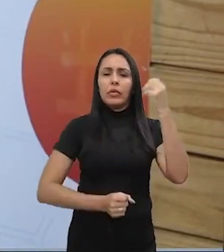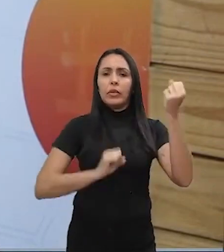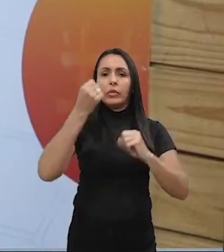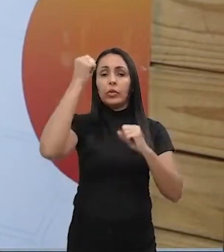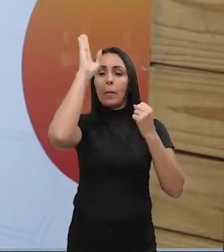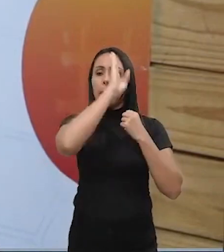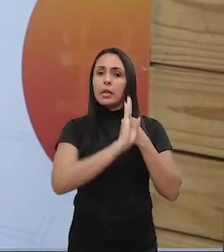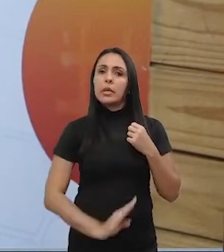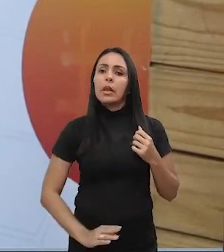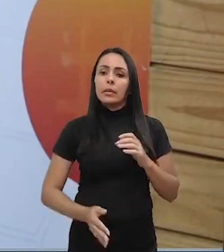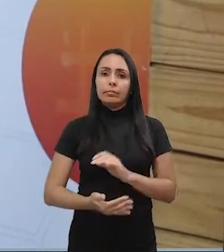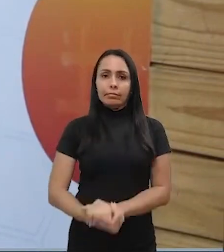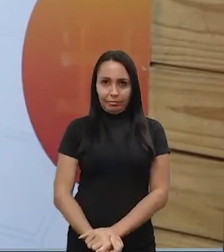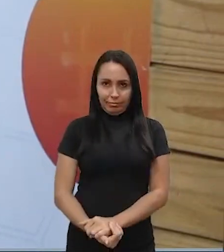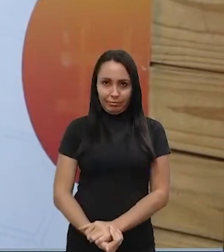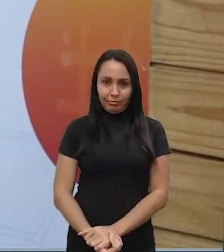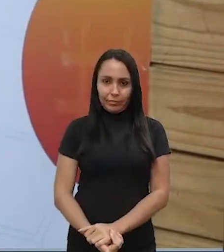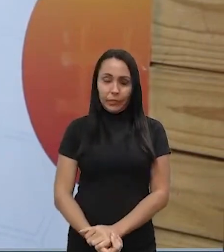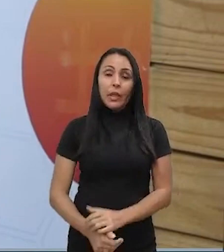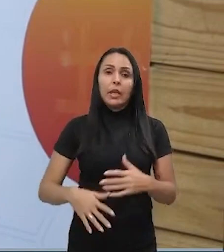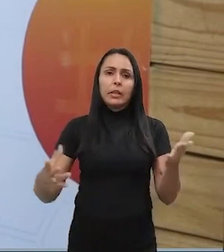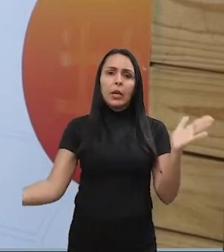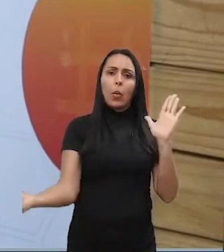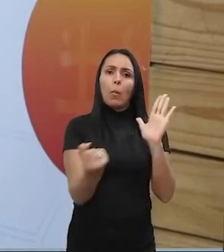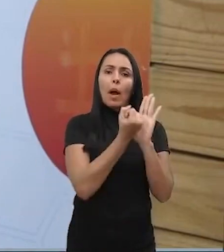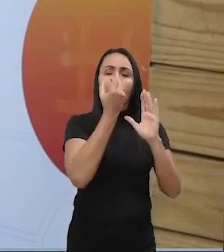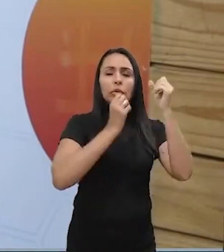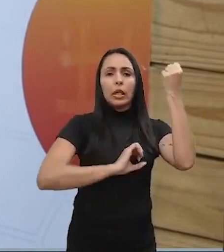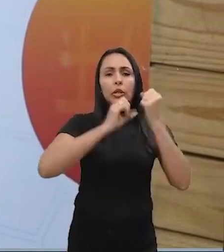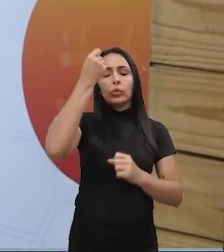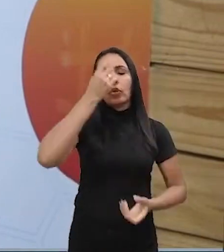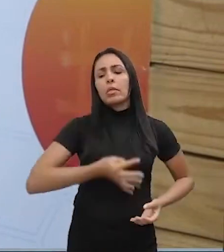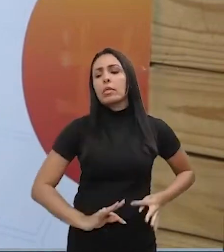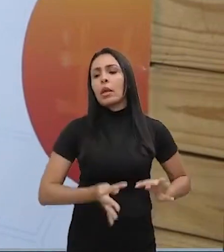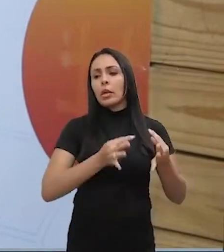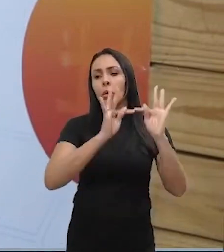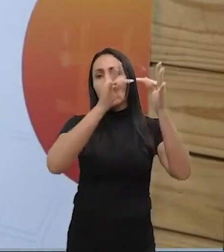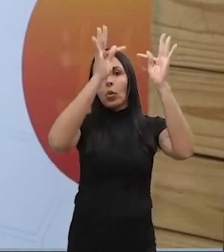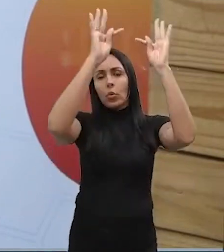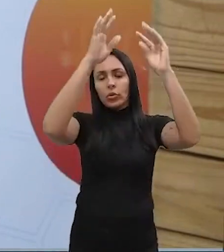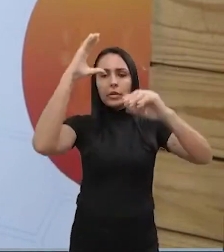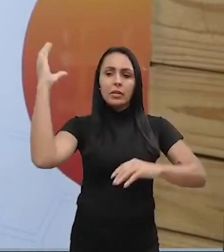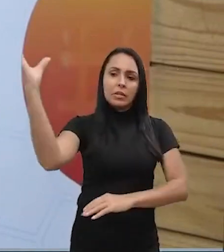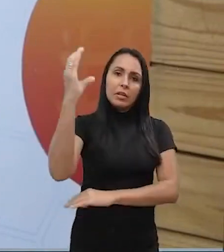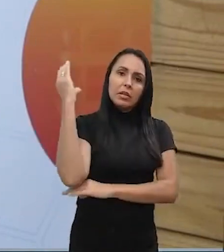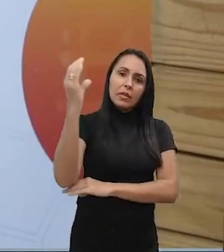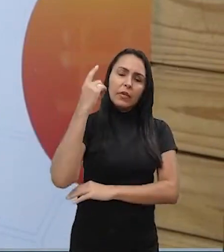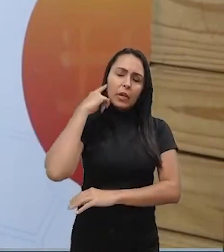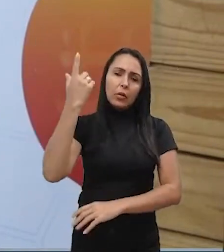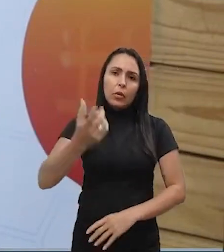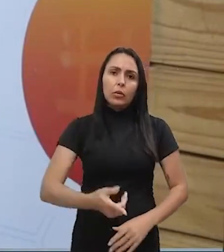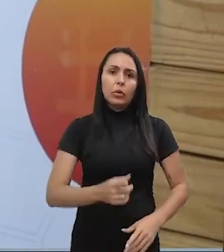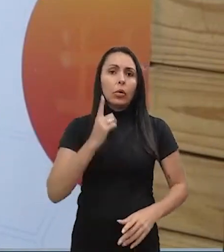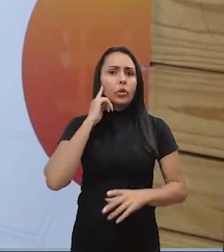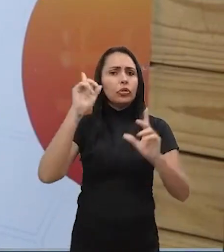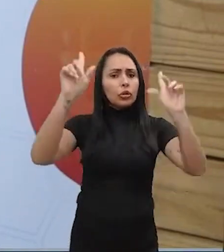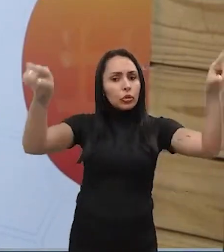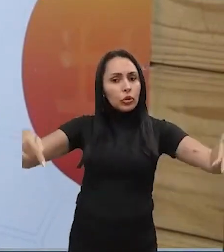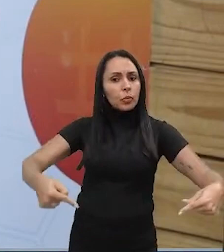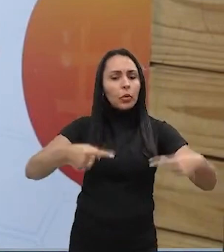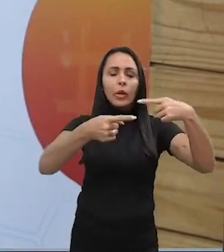Industrial Brasileira, tá? Que é considerado o marco da indústria tecnológica e científica. É quando nós despontamos